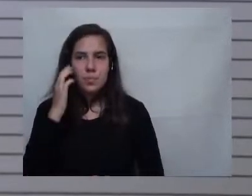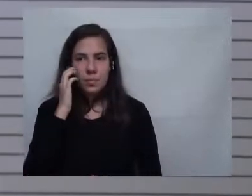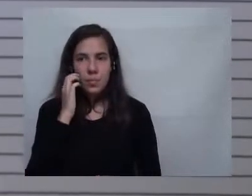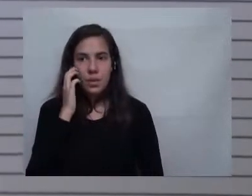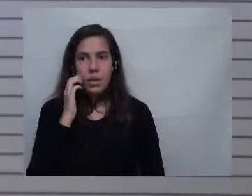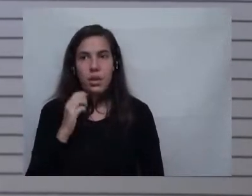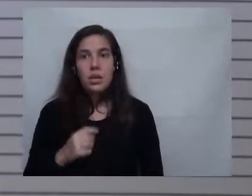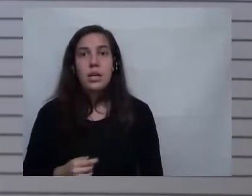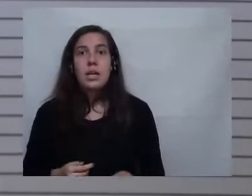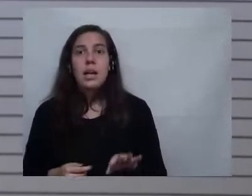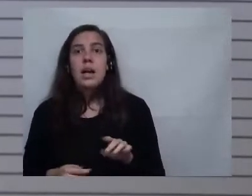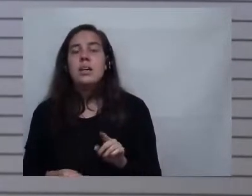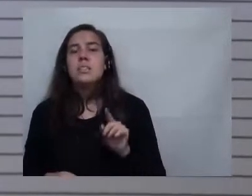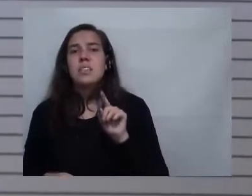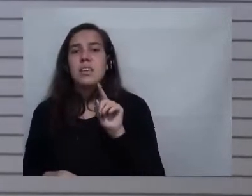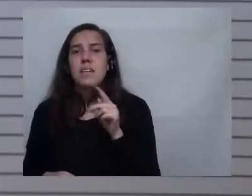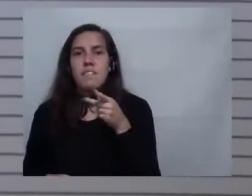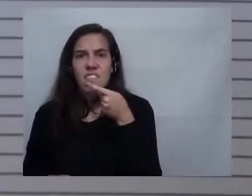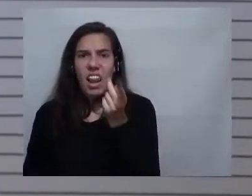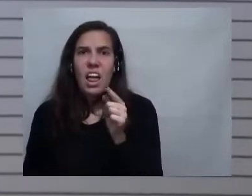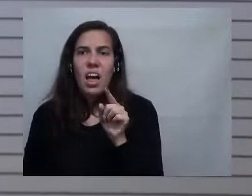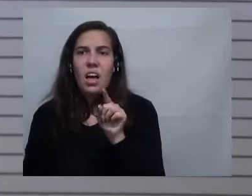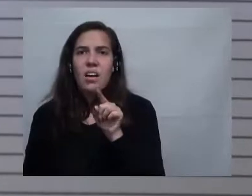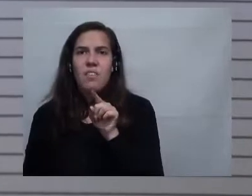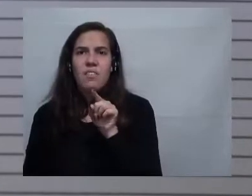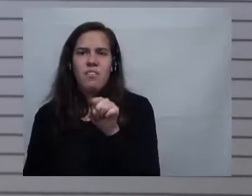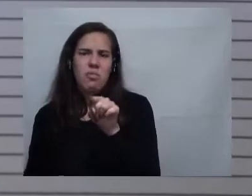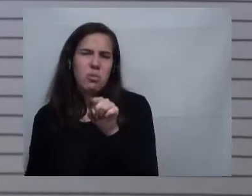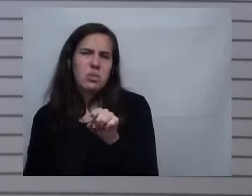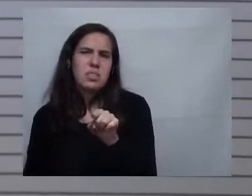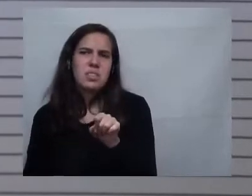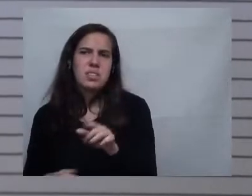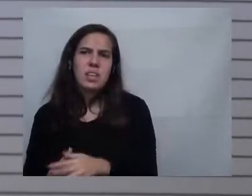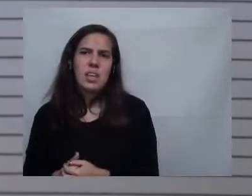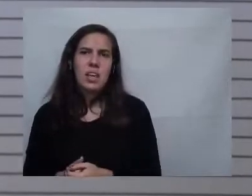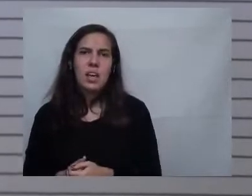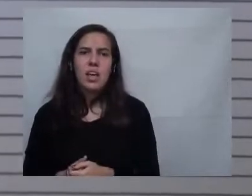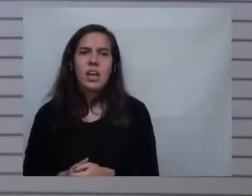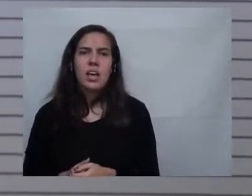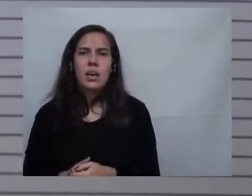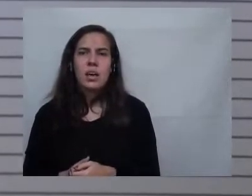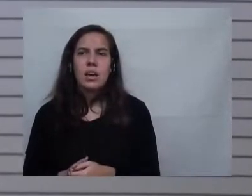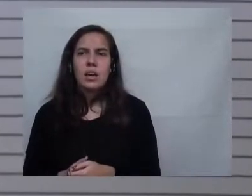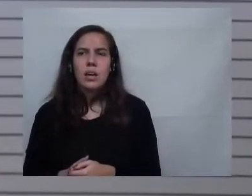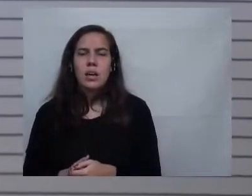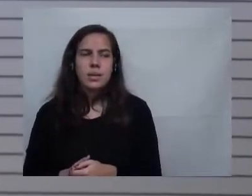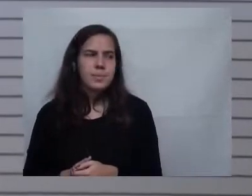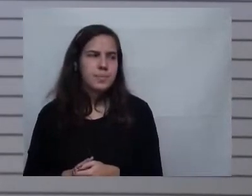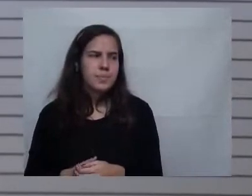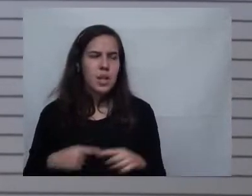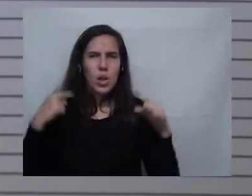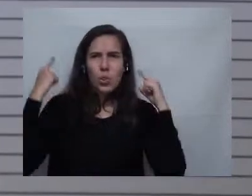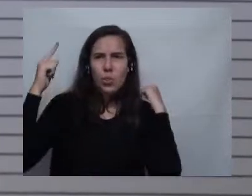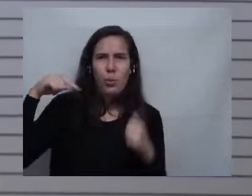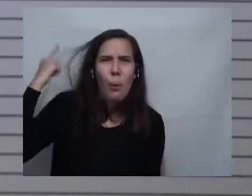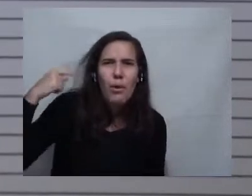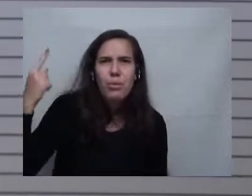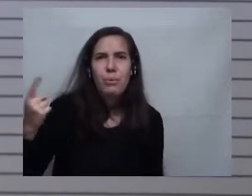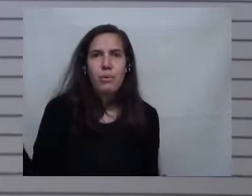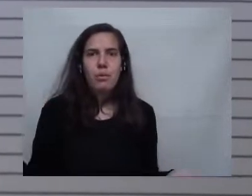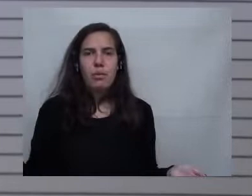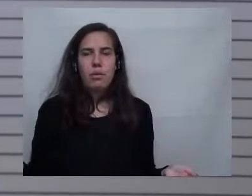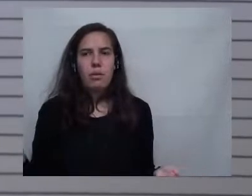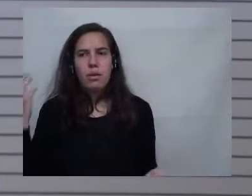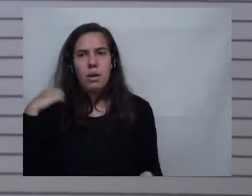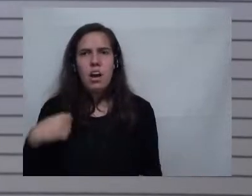e esse te chamarem de racional é porque você não é de Elite burguesa da seita da terra parada